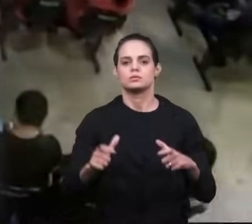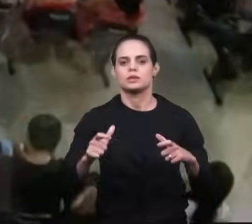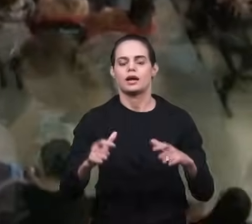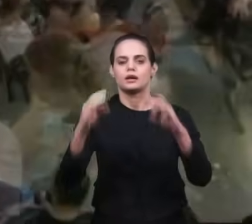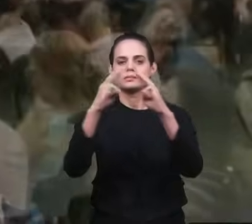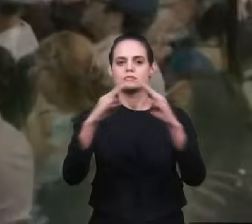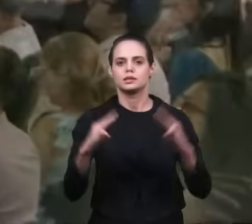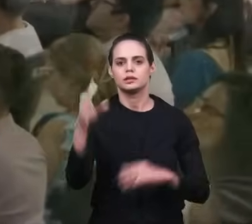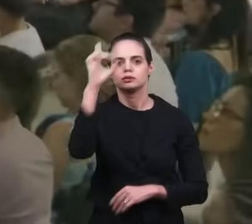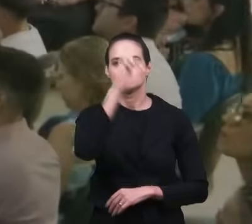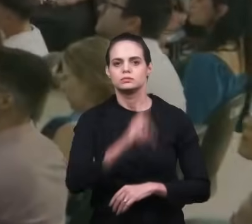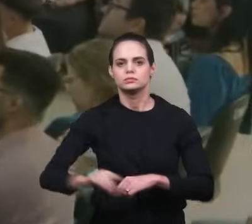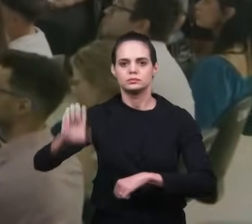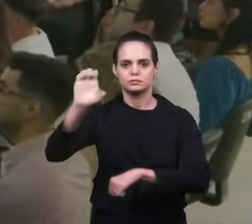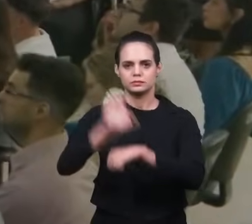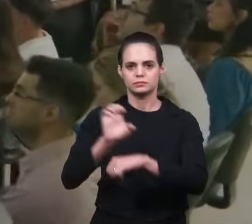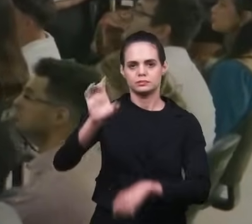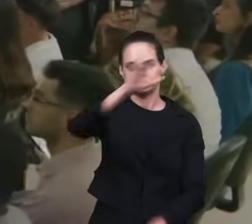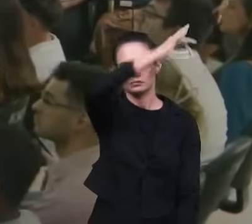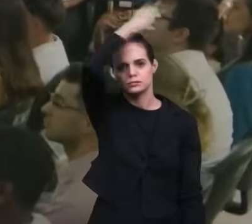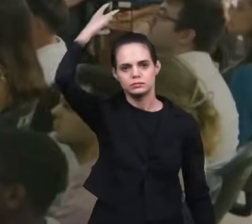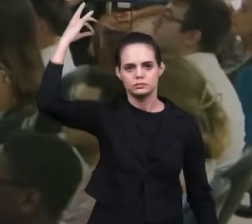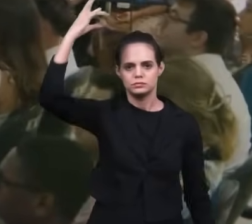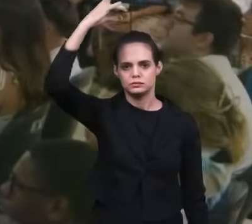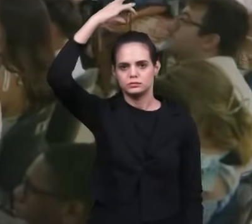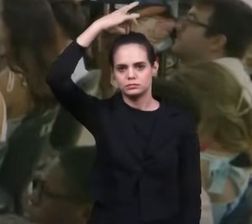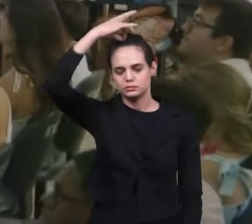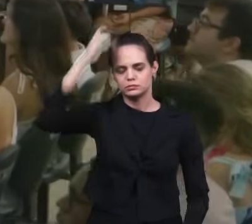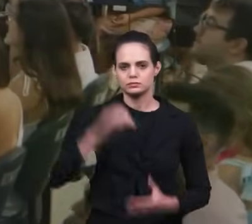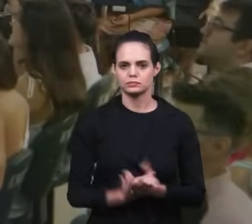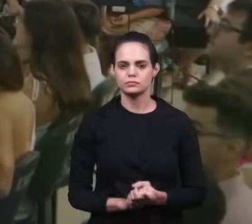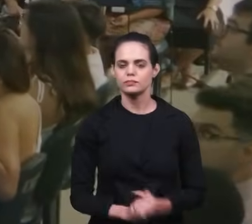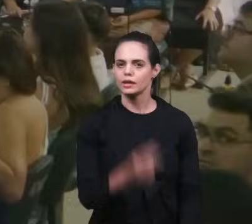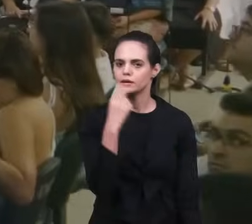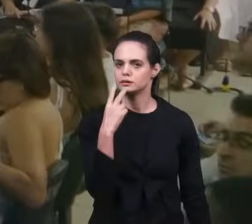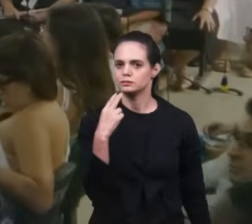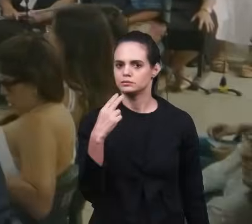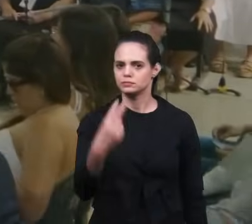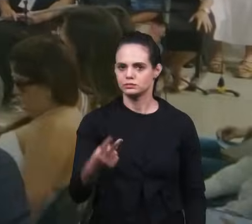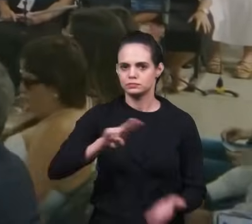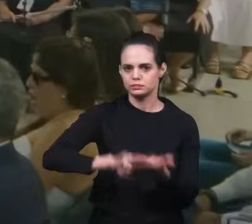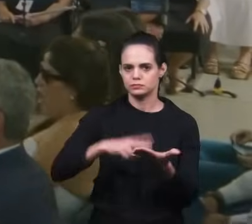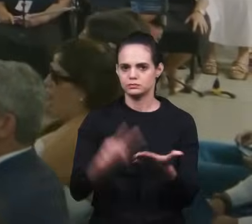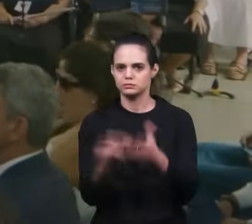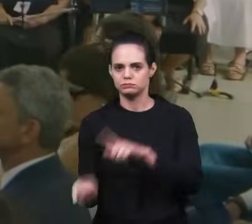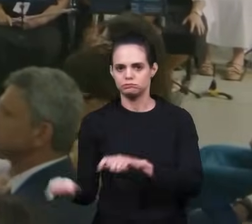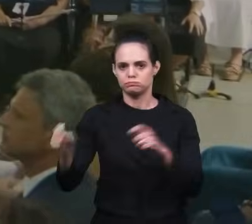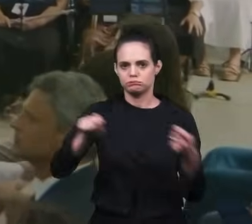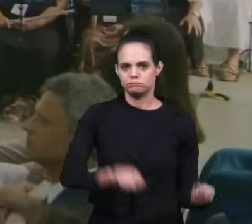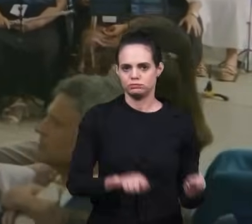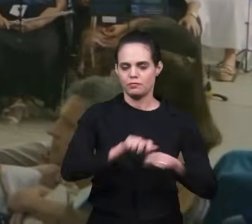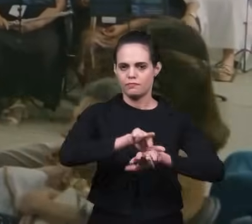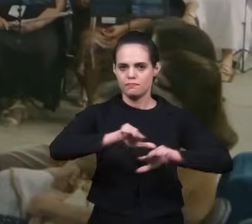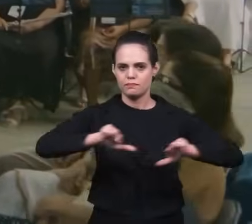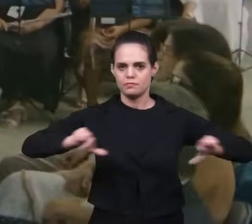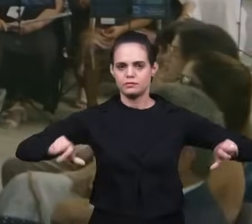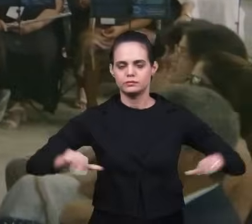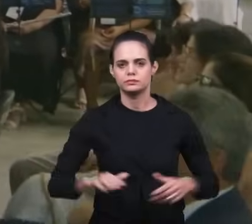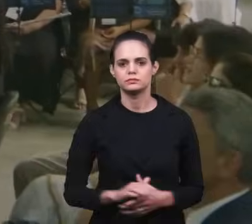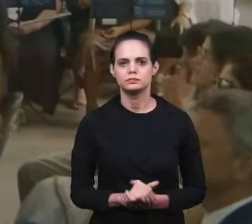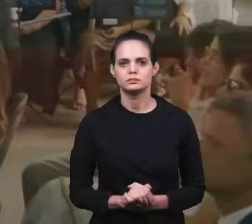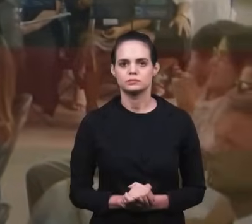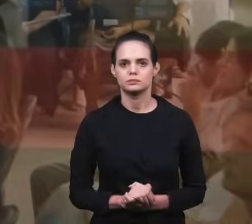Estado do Espírito Santo, com tradução para diversos idiomas. Além